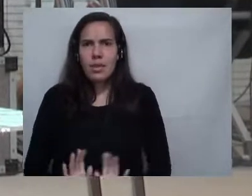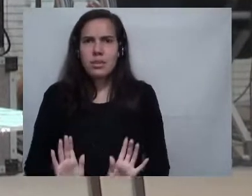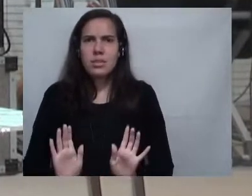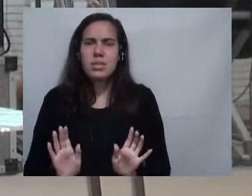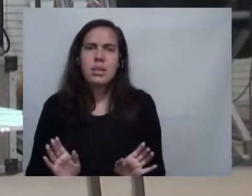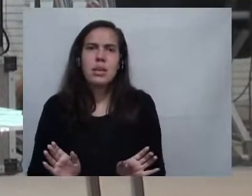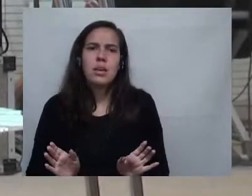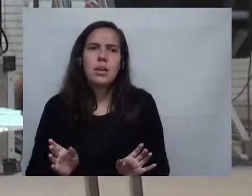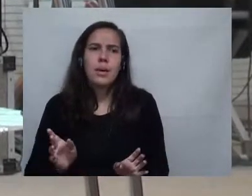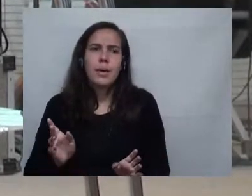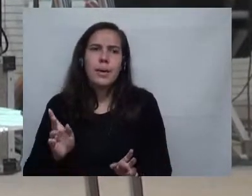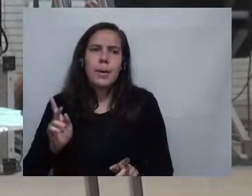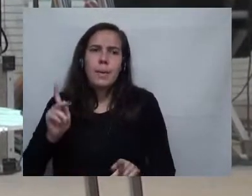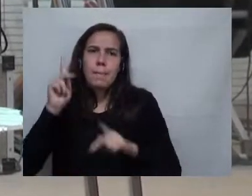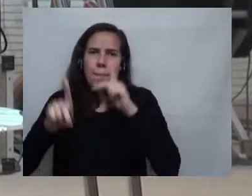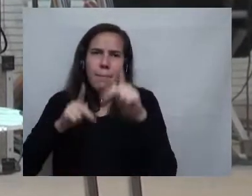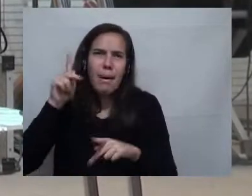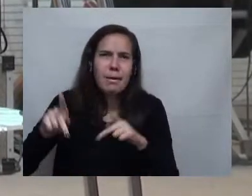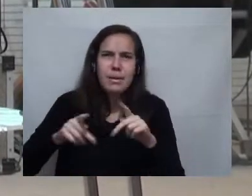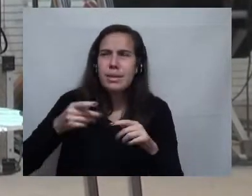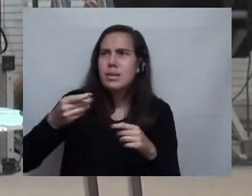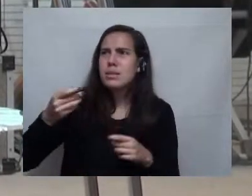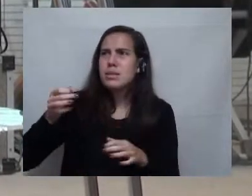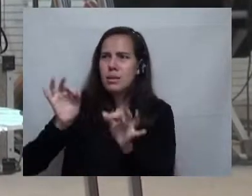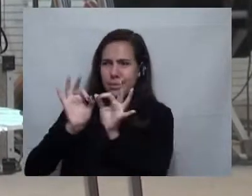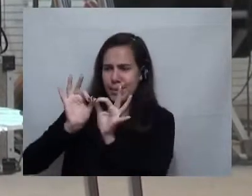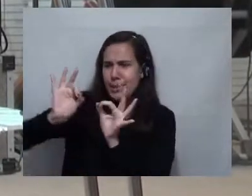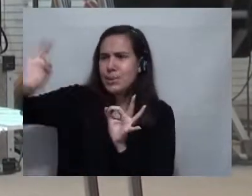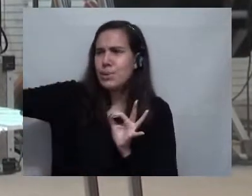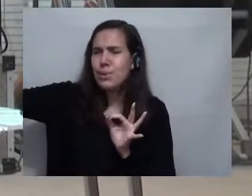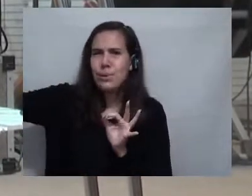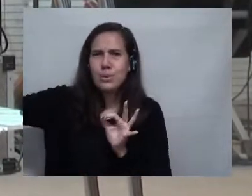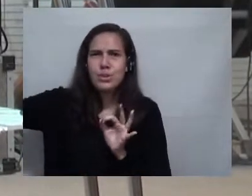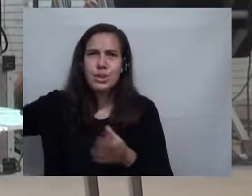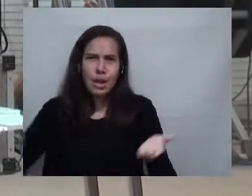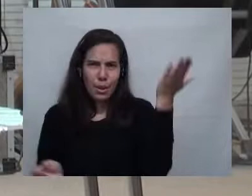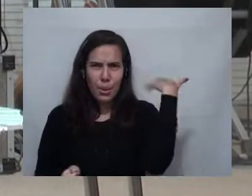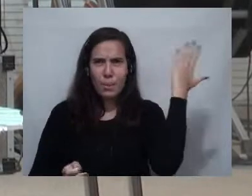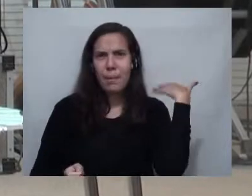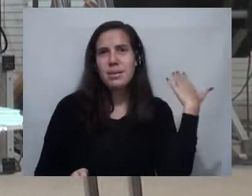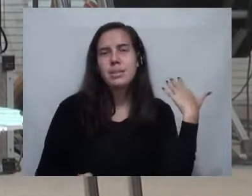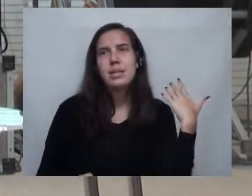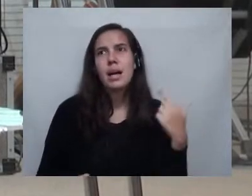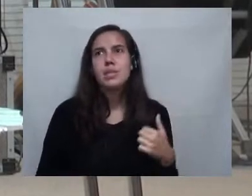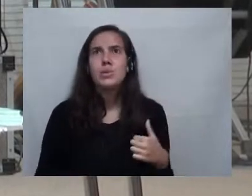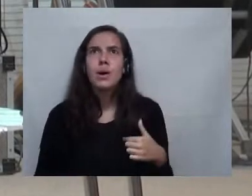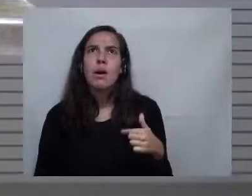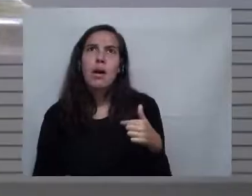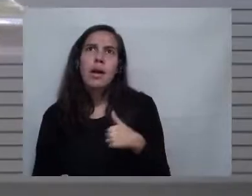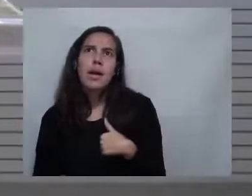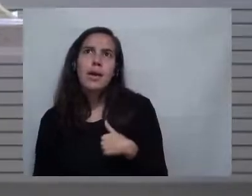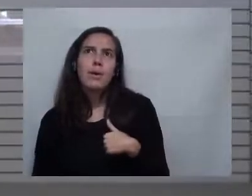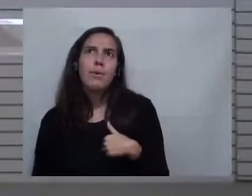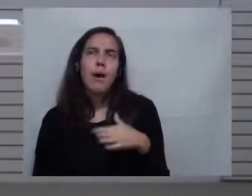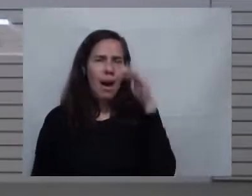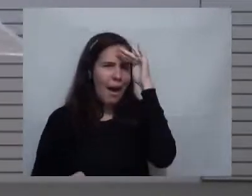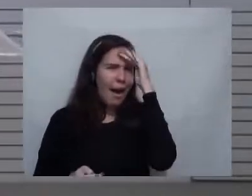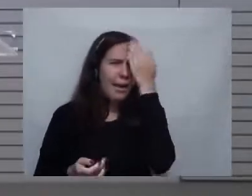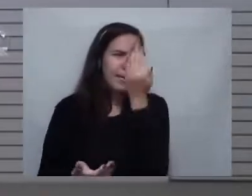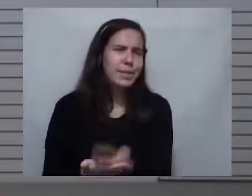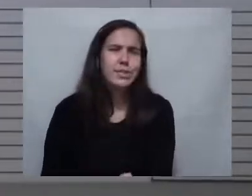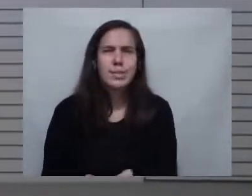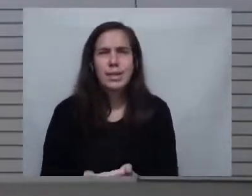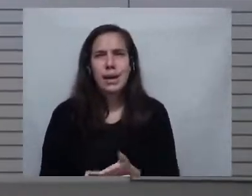era o Du Edu na era Edo Eu talvez seria budista taoísta xintoísta